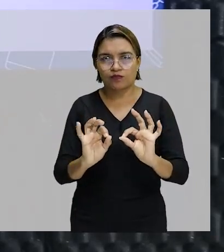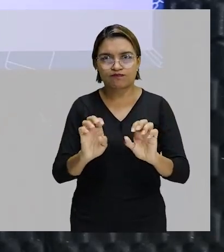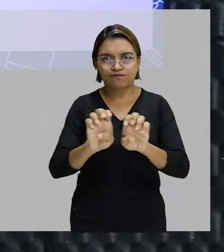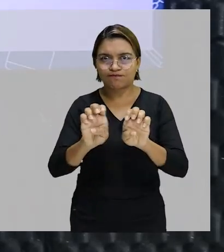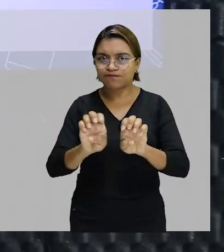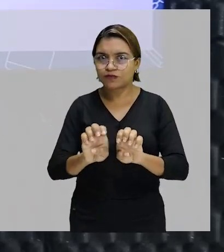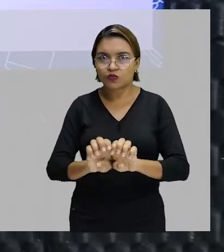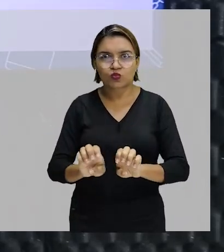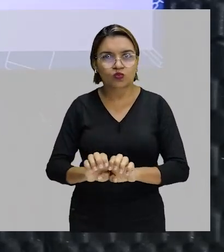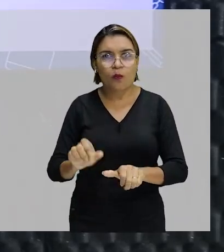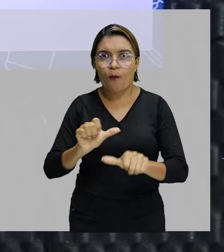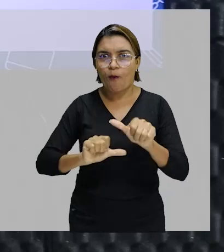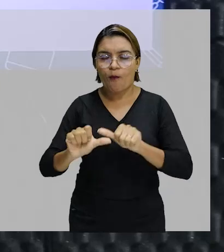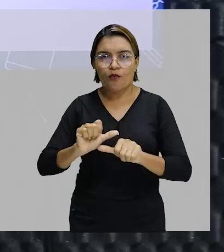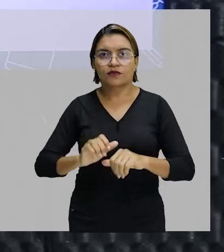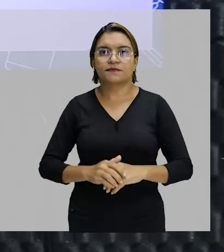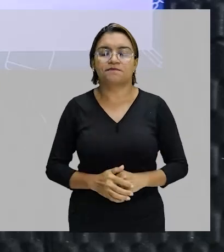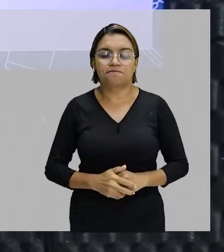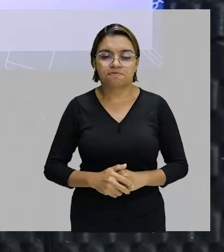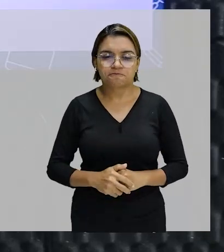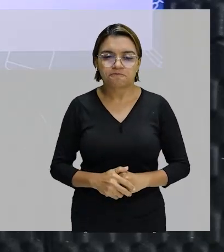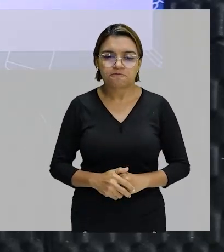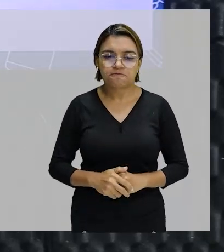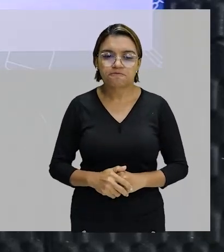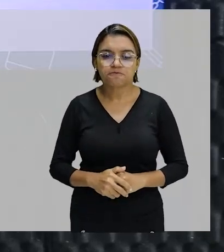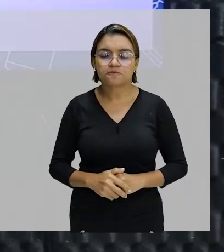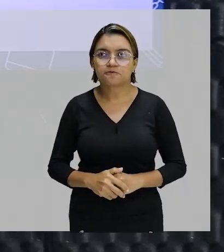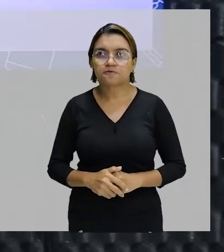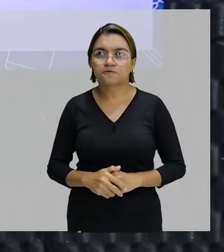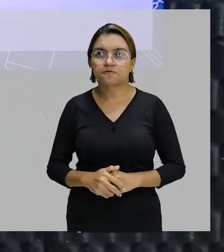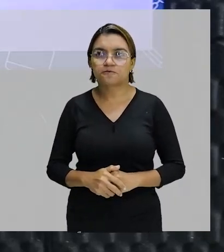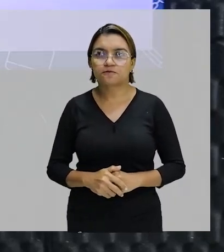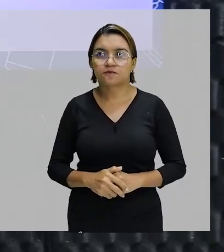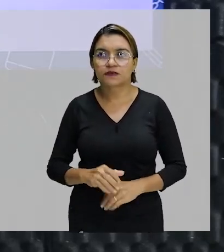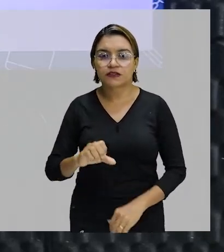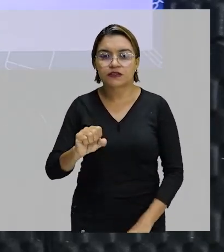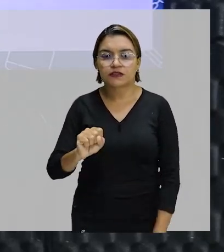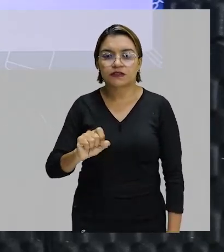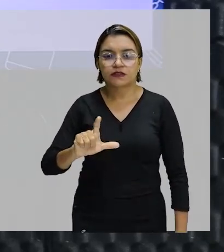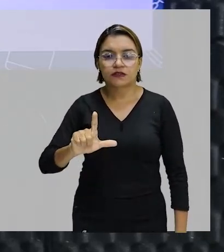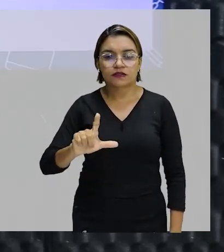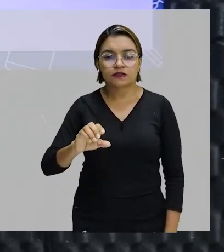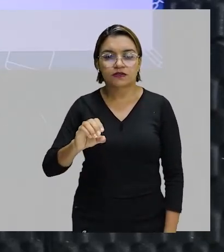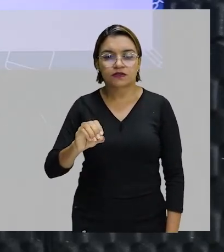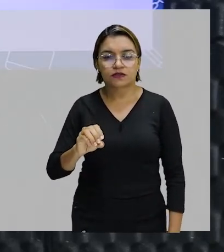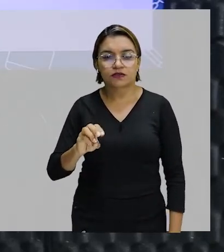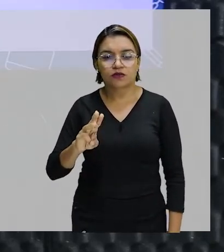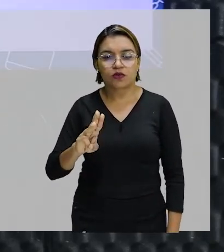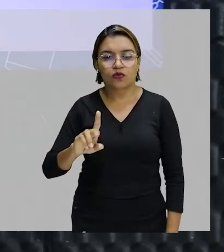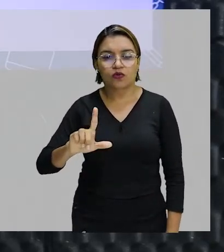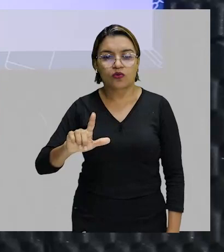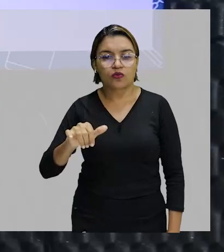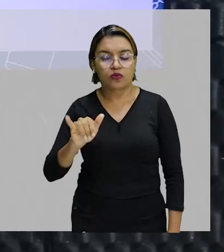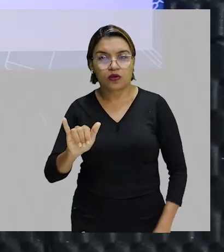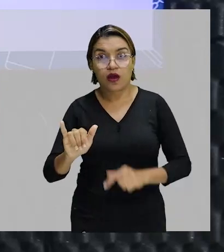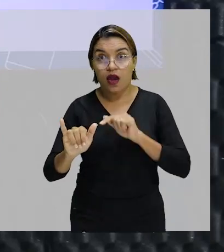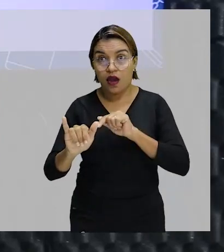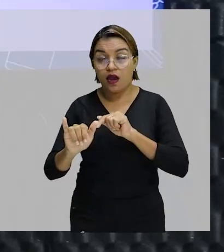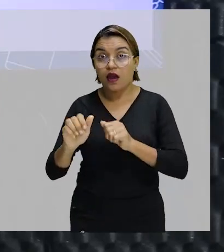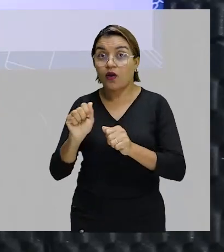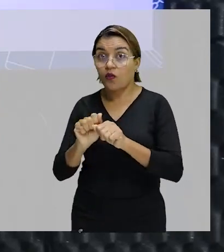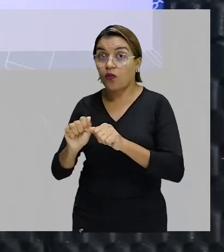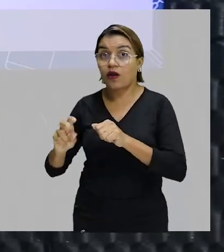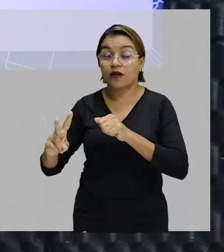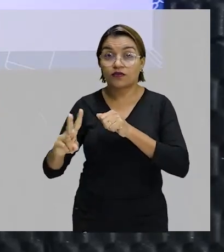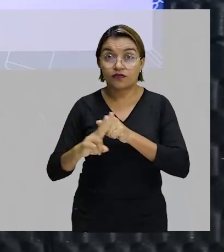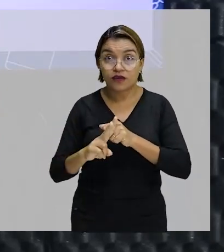estrutura. He drives slowly. Slowly é o advérbio lentamente. Ele